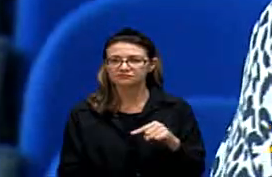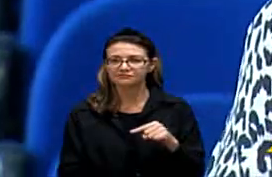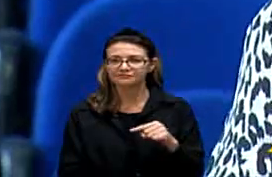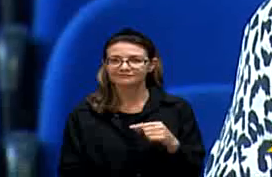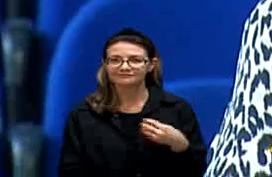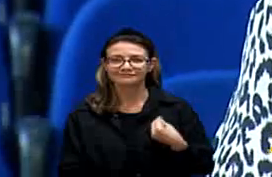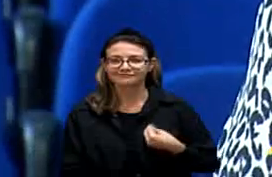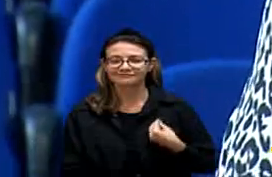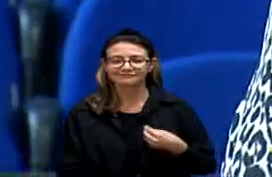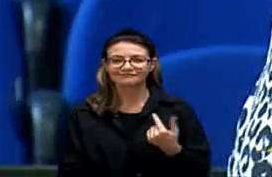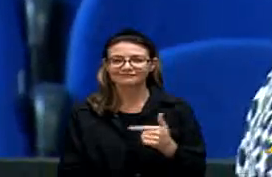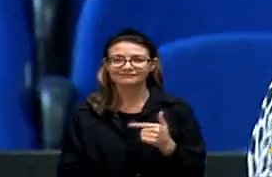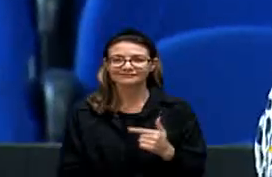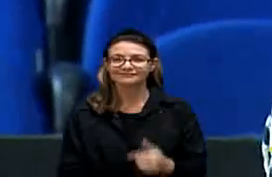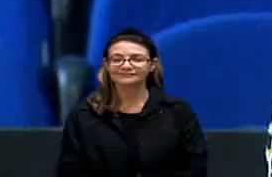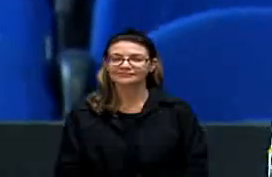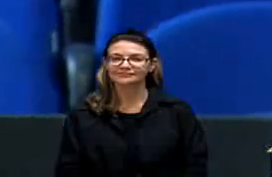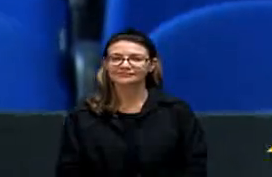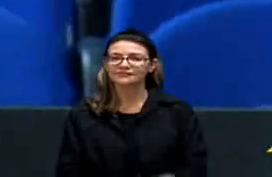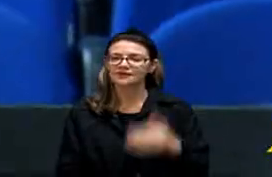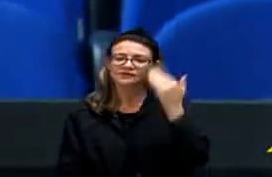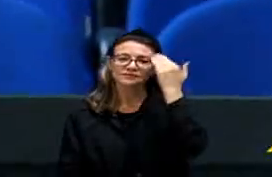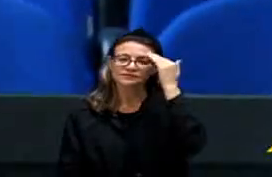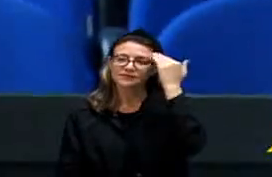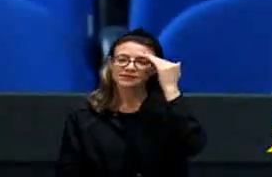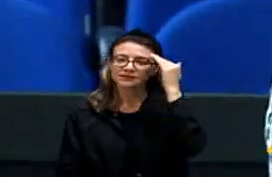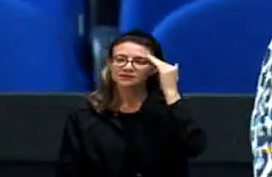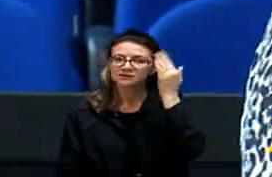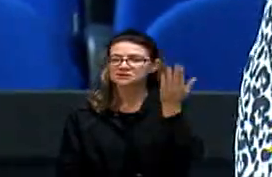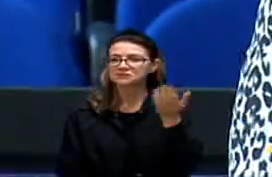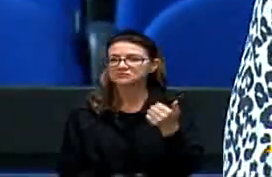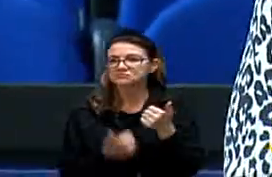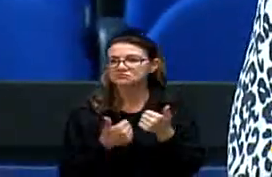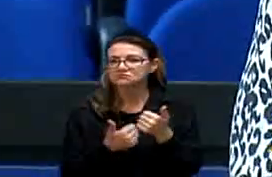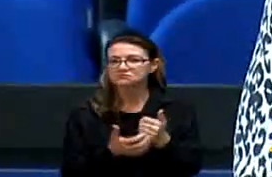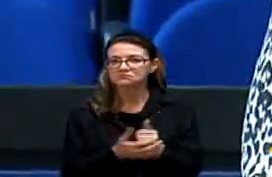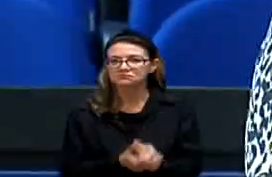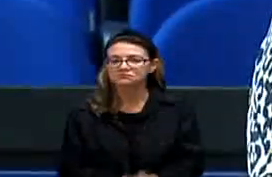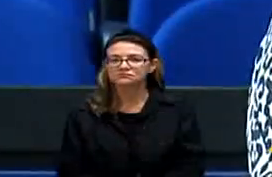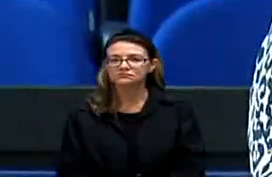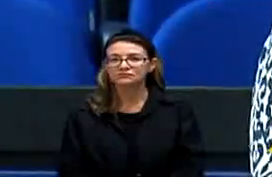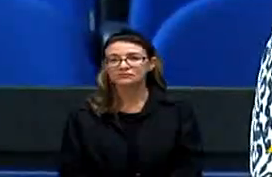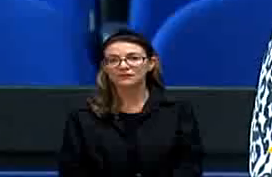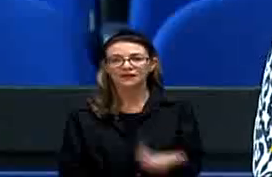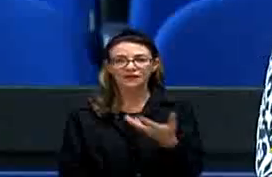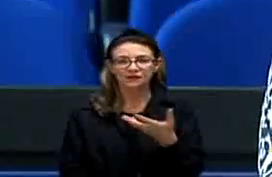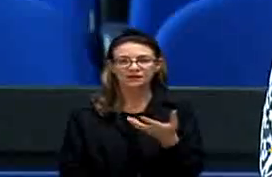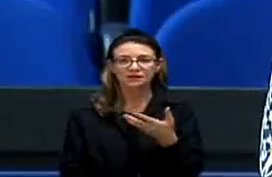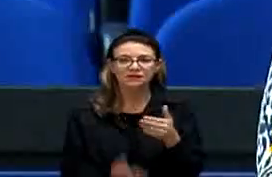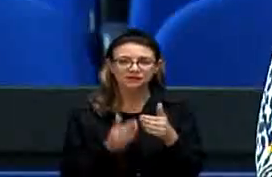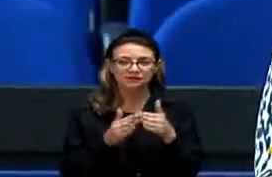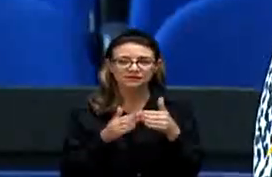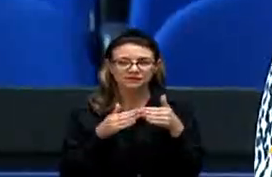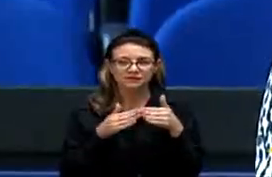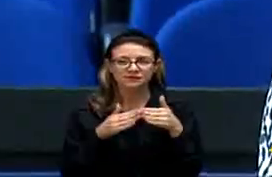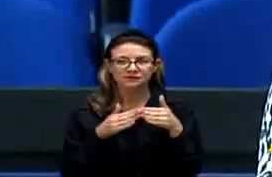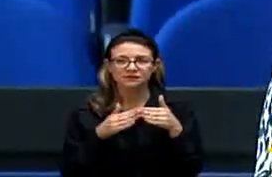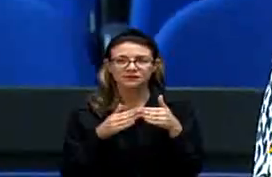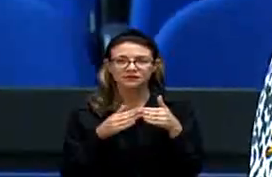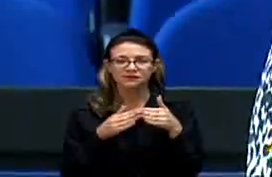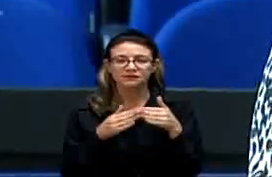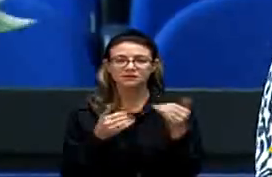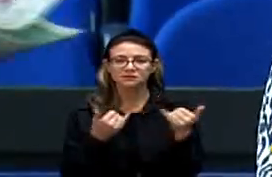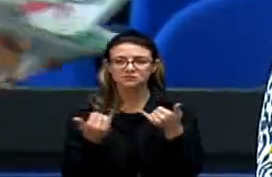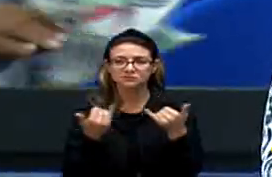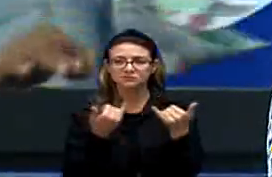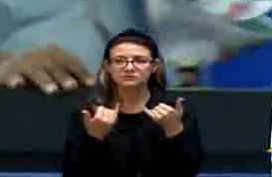e eu não entendo muito bem até queria pedir a orientação da consultora uma entidade que